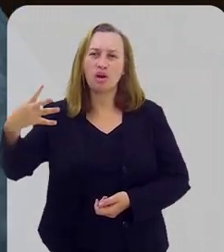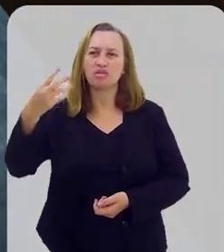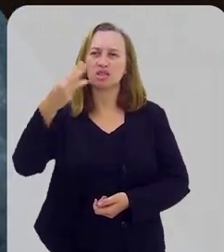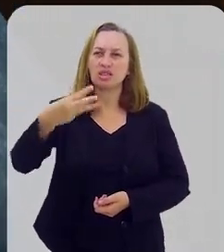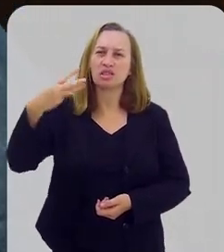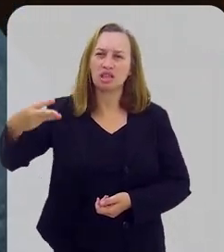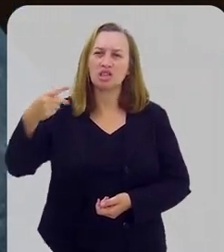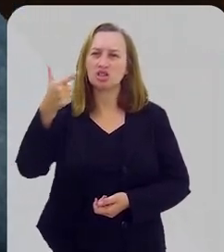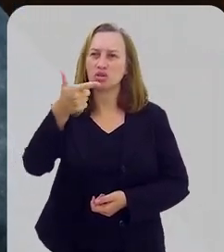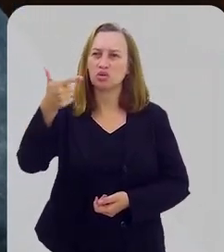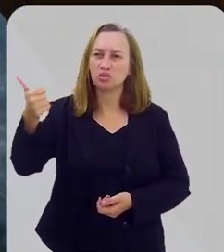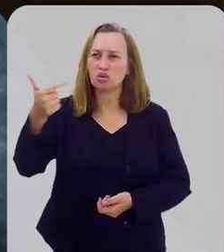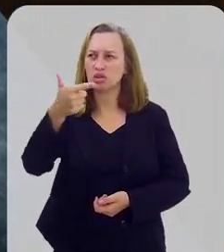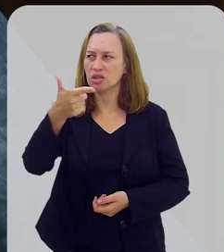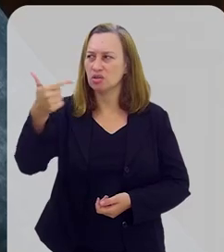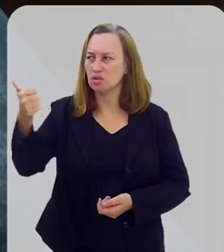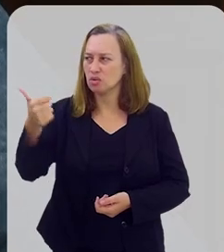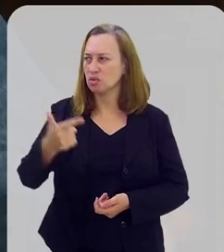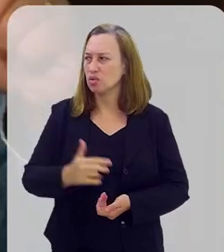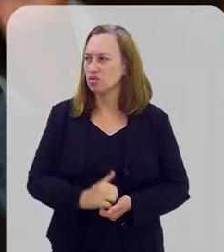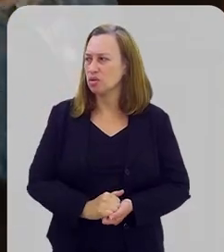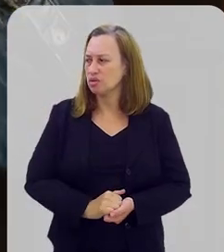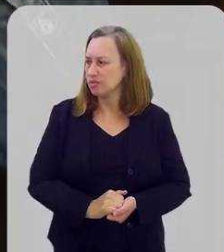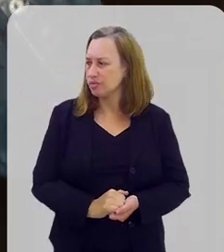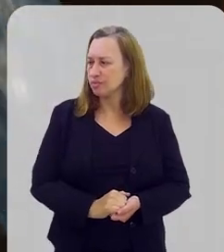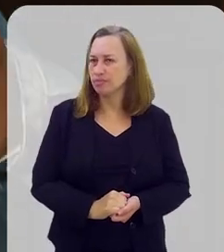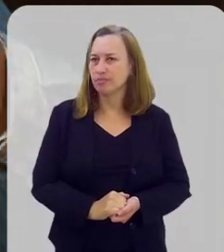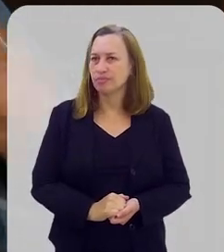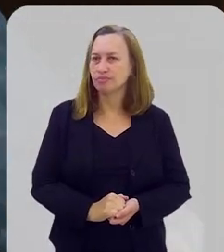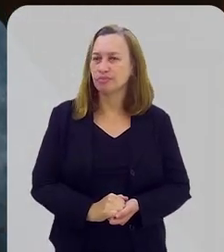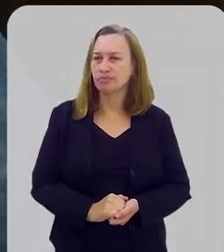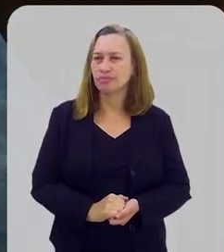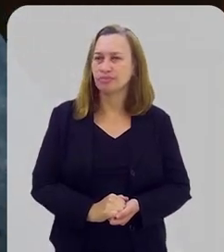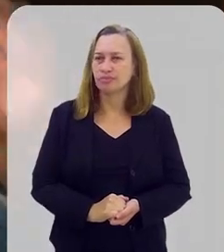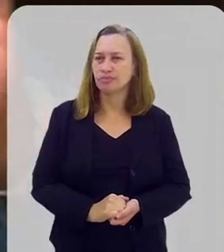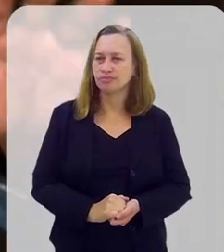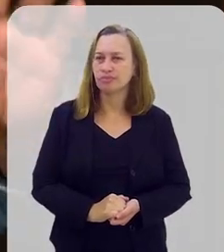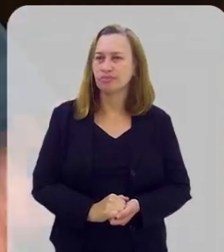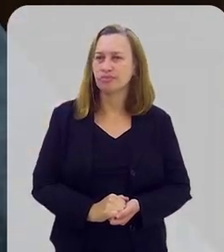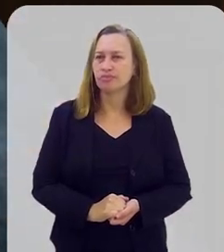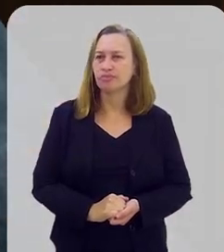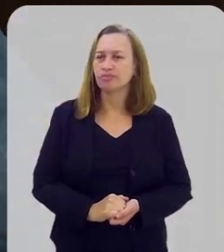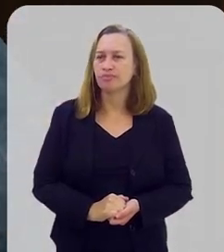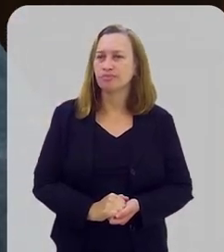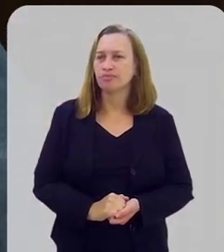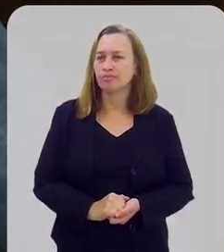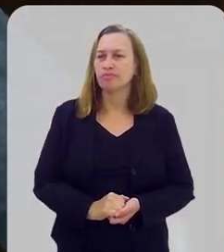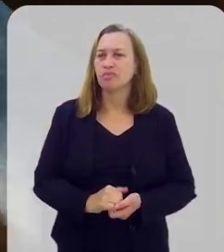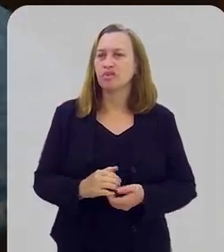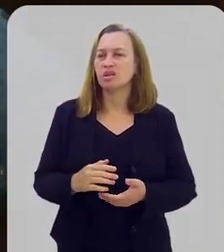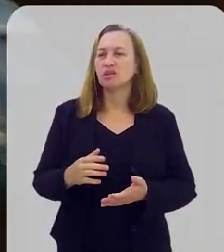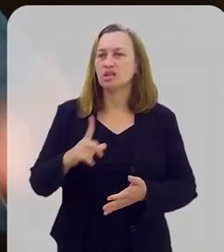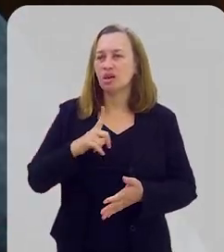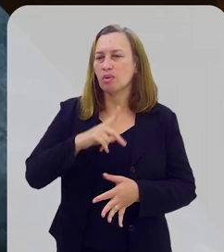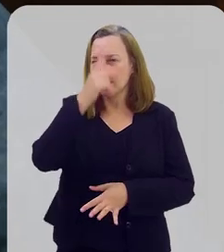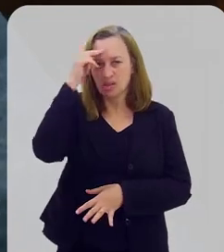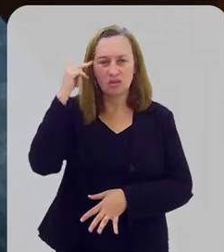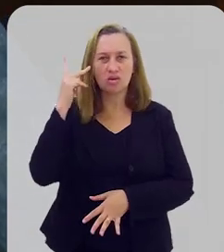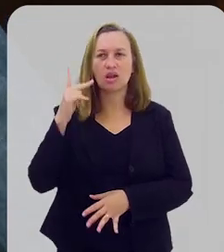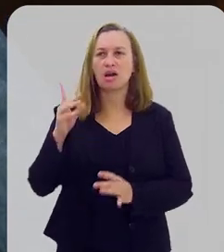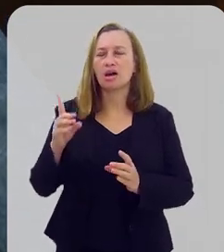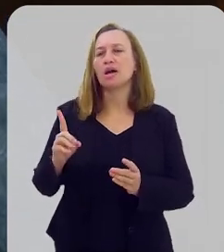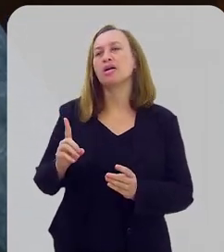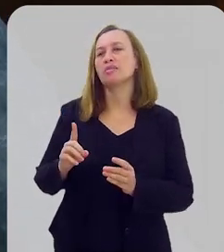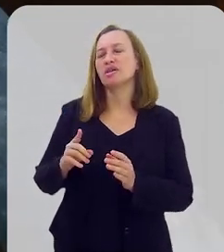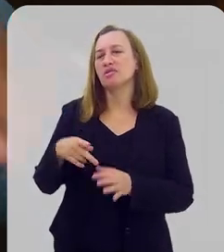9 84 33 12 12 lá vai ter uma secretaria que vai falar com todos vocês quiserem entrar em